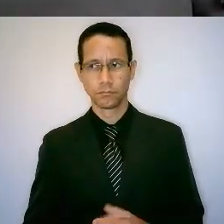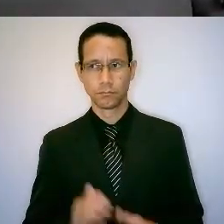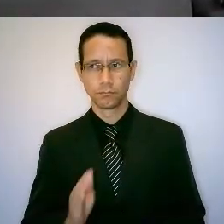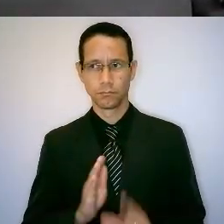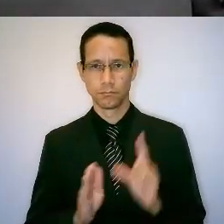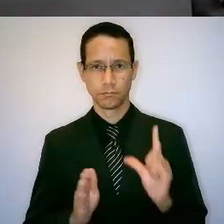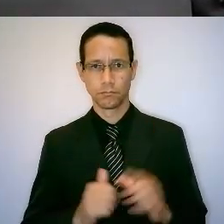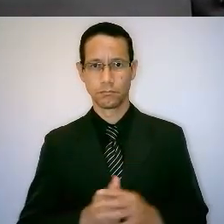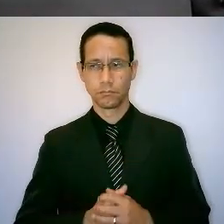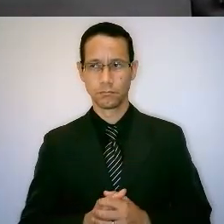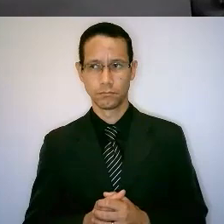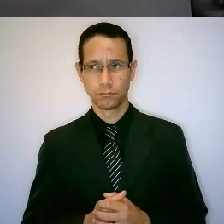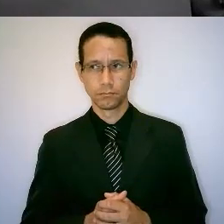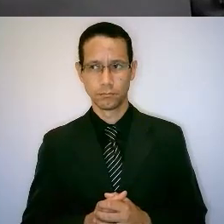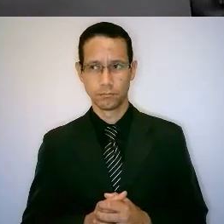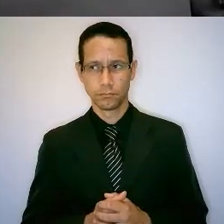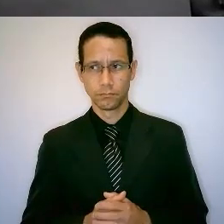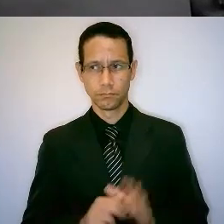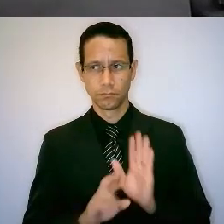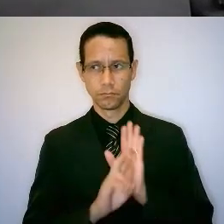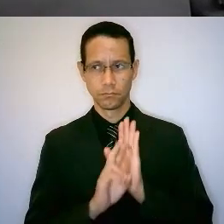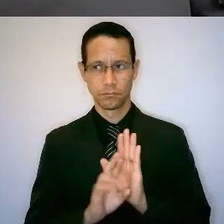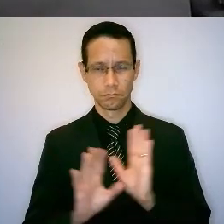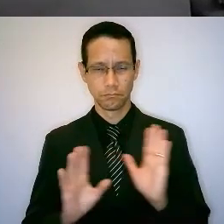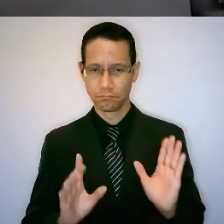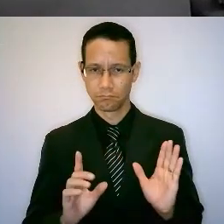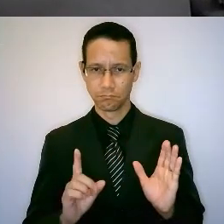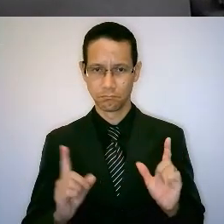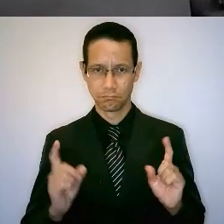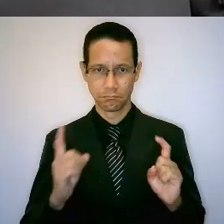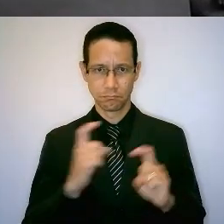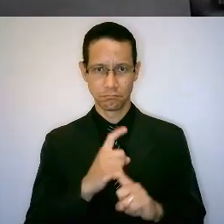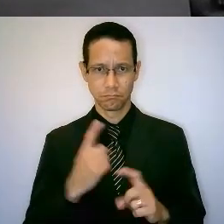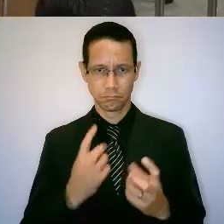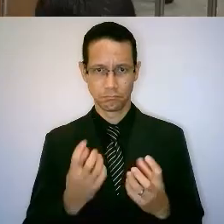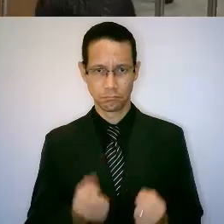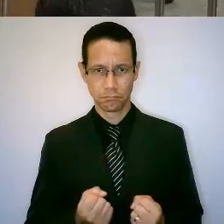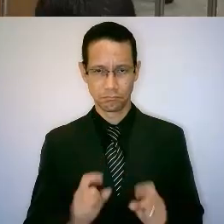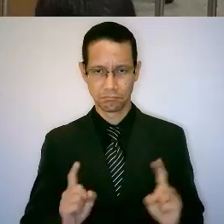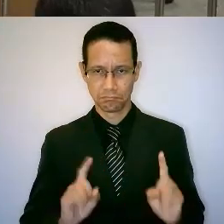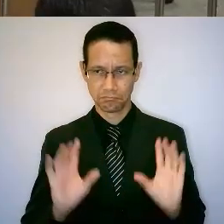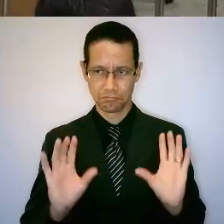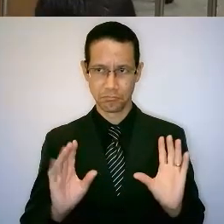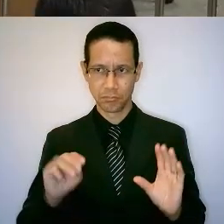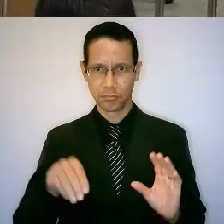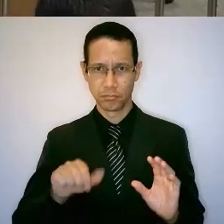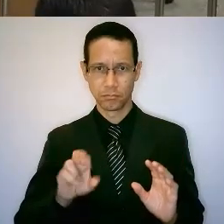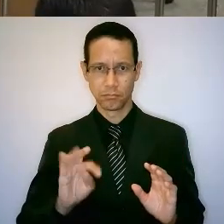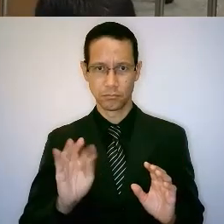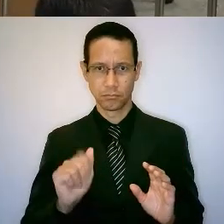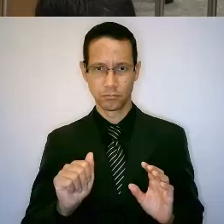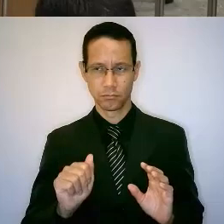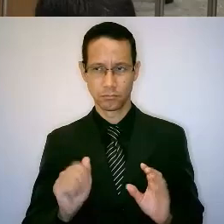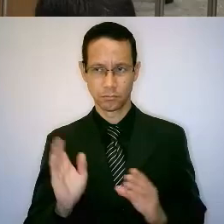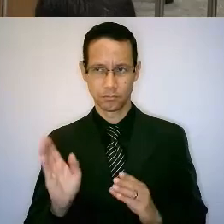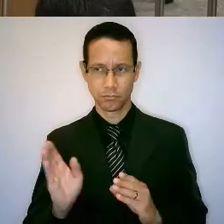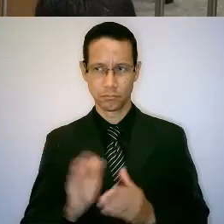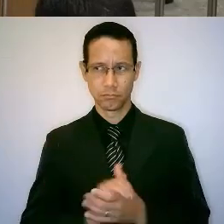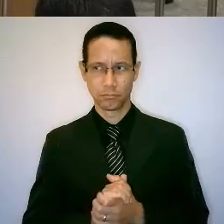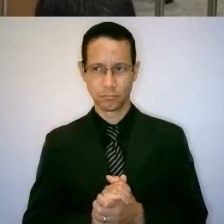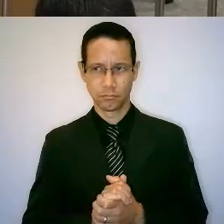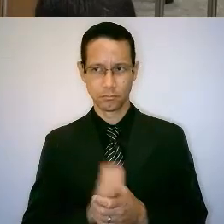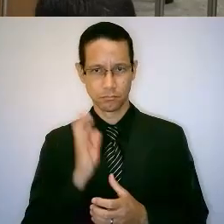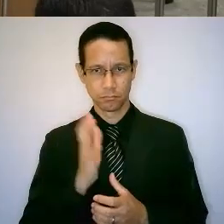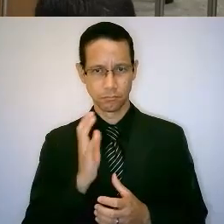eu enquanto relator não tenho nenhuma dificuldade em aceitar a Doutora Marta a defesa